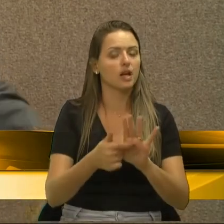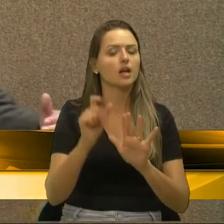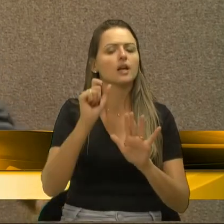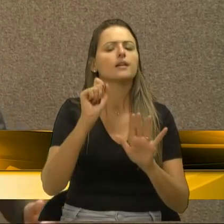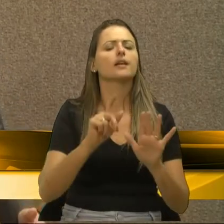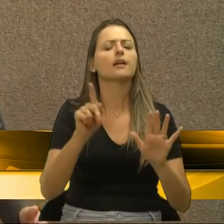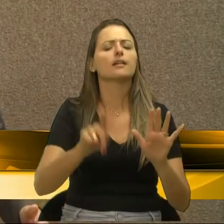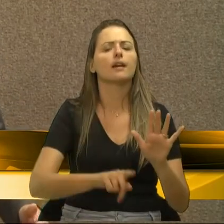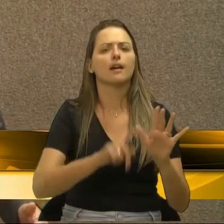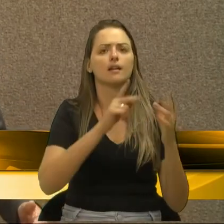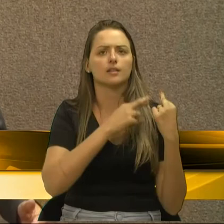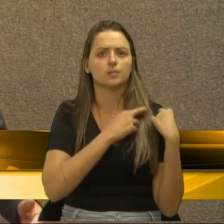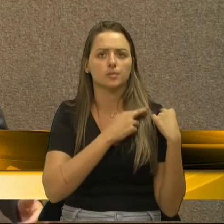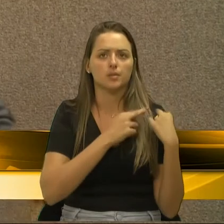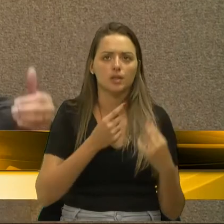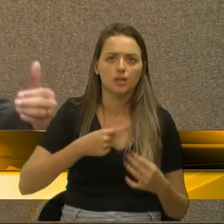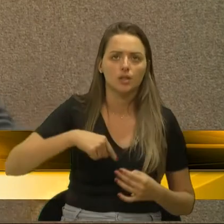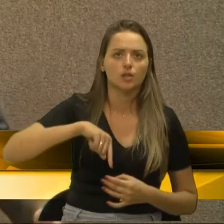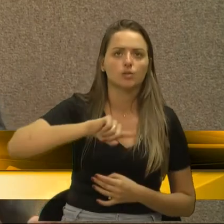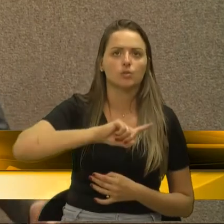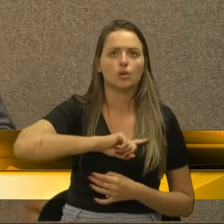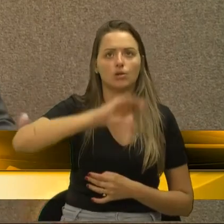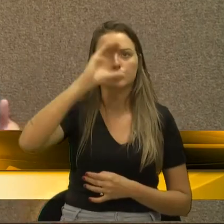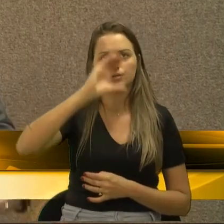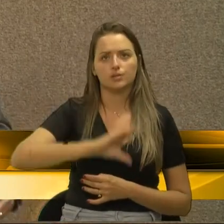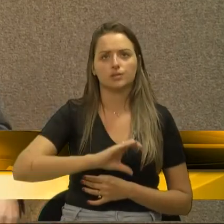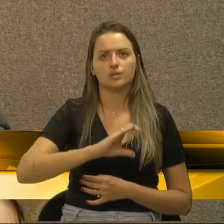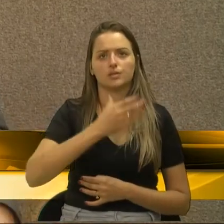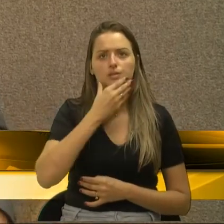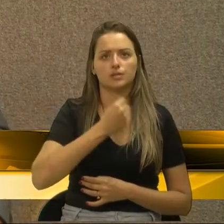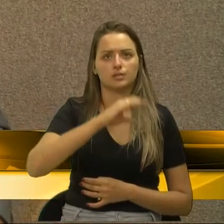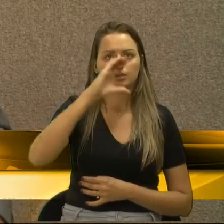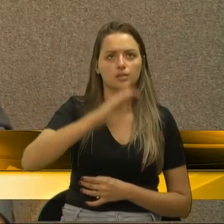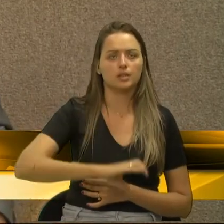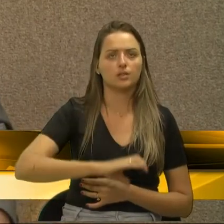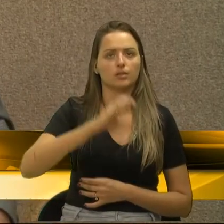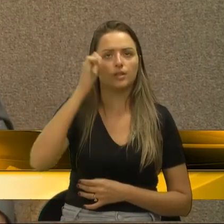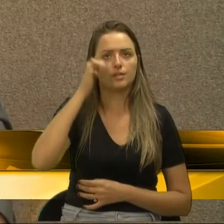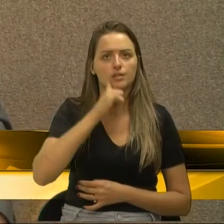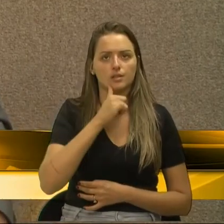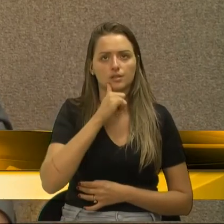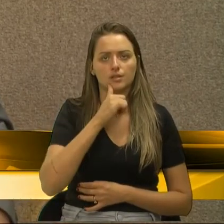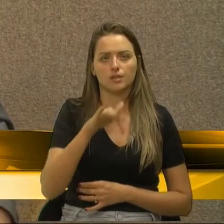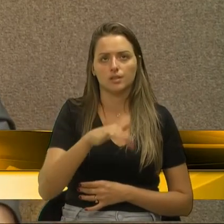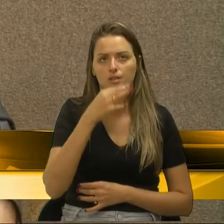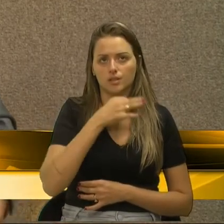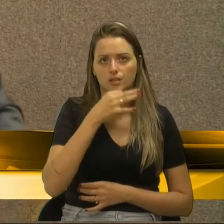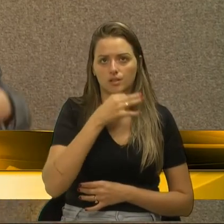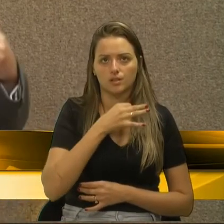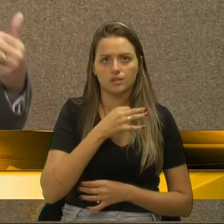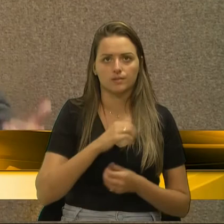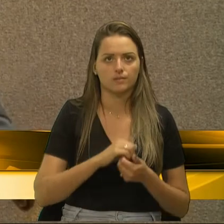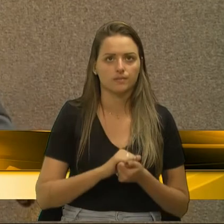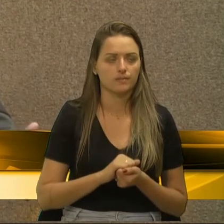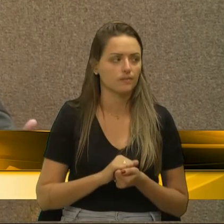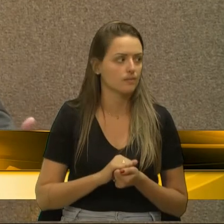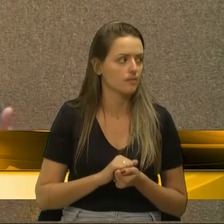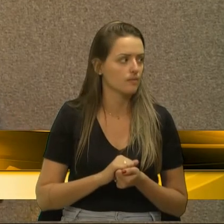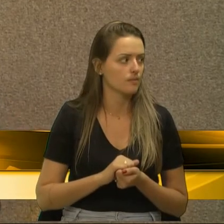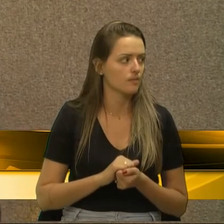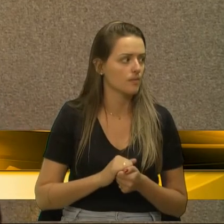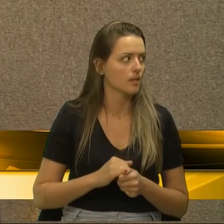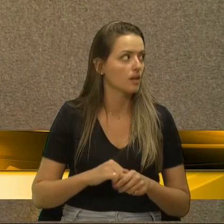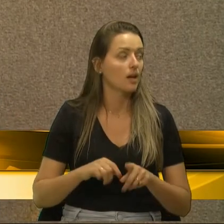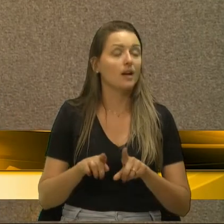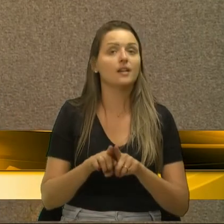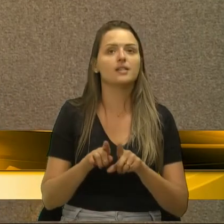responsabilidade de nós, cidadãos e cidadões de Caxias, que não obtém, com